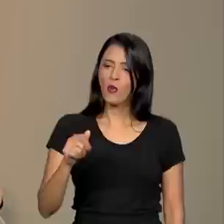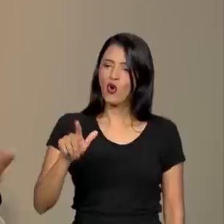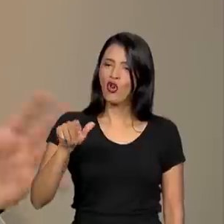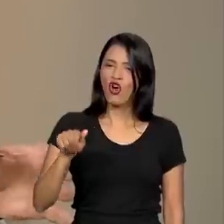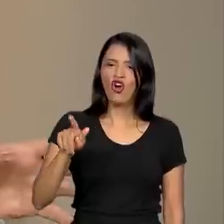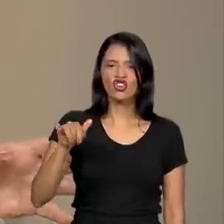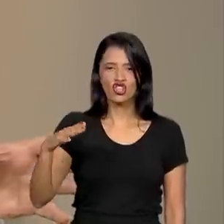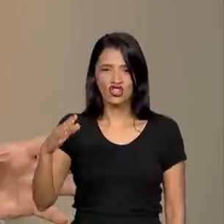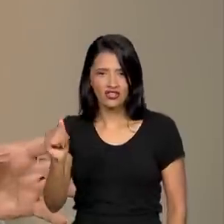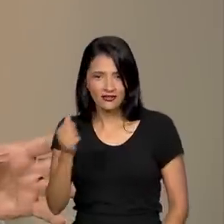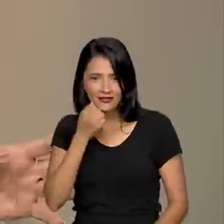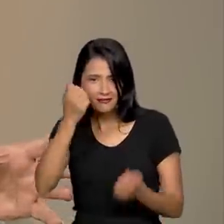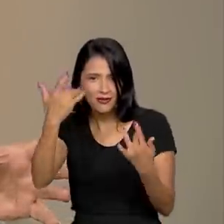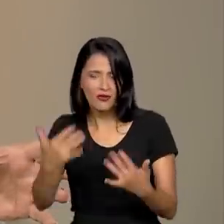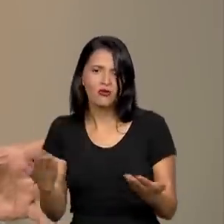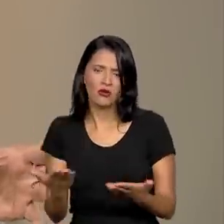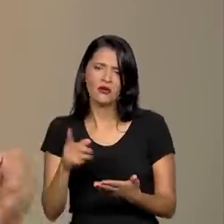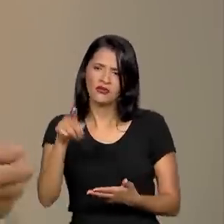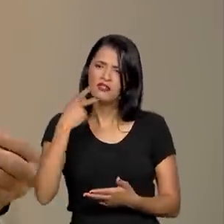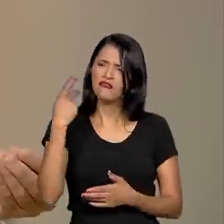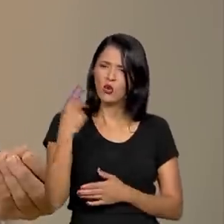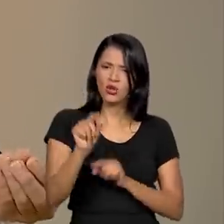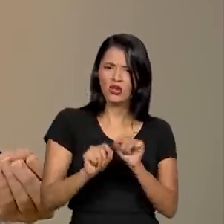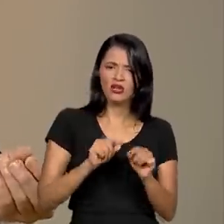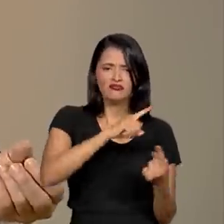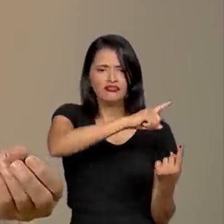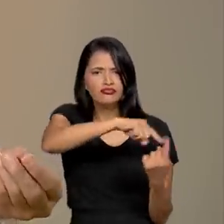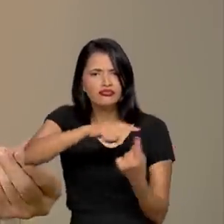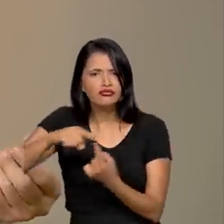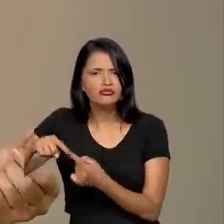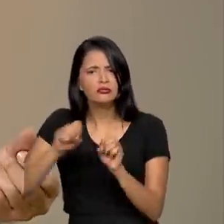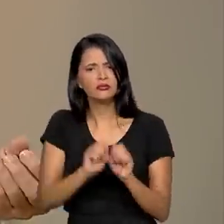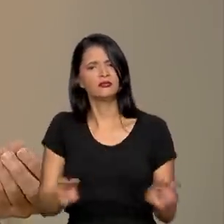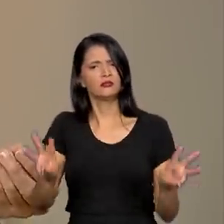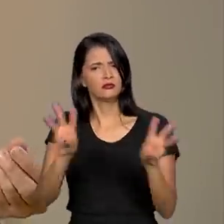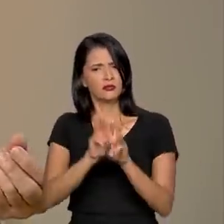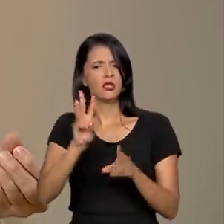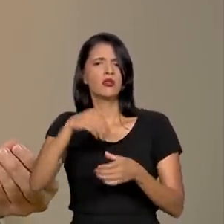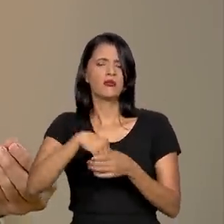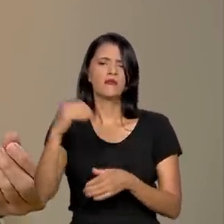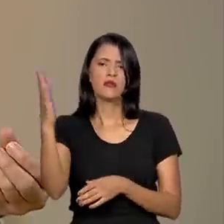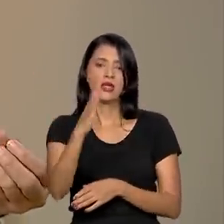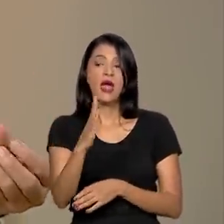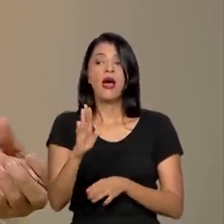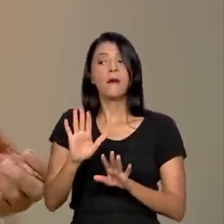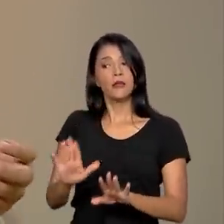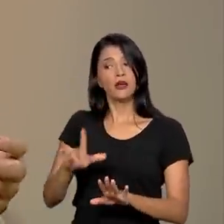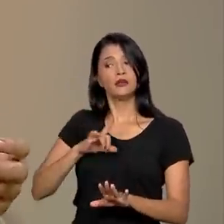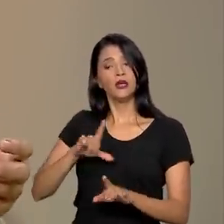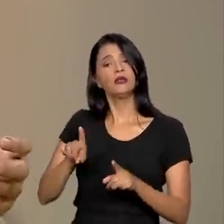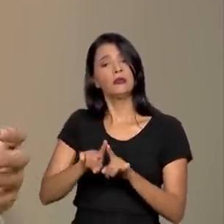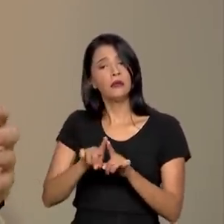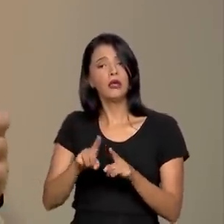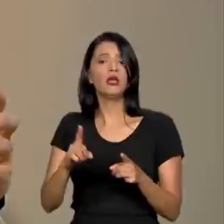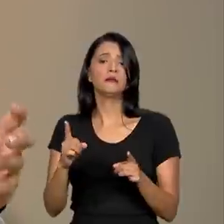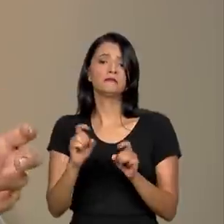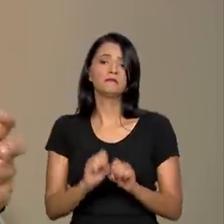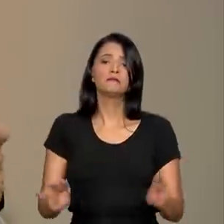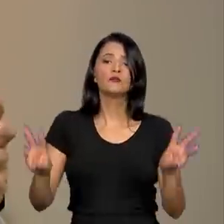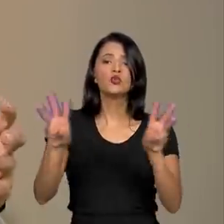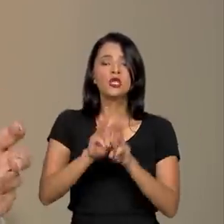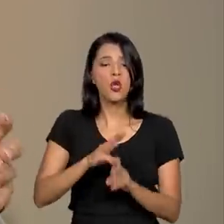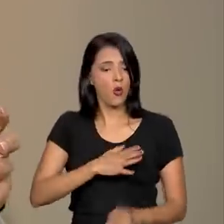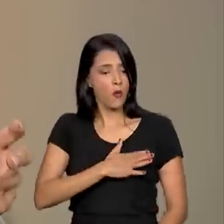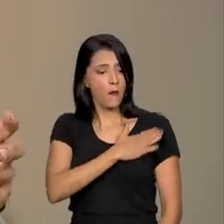que nós temos todo tipo de museu no Brasil. Sim. Mas nós temos também essa questão dos museus militares, né? Sim. Então eu queria que o senhor falasse um pouquinho como é que